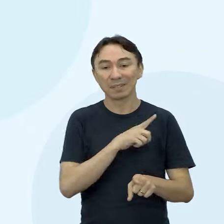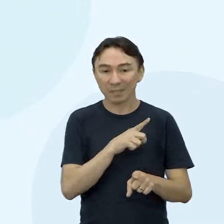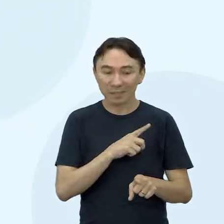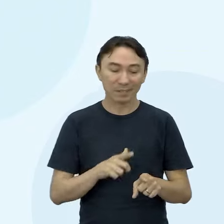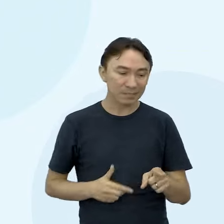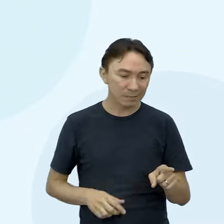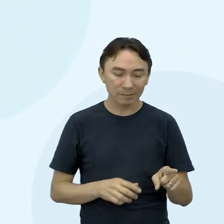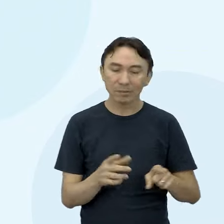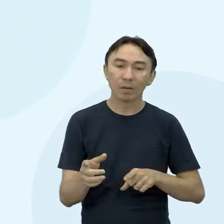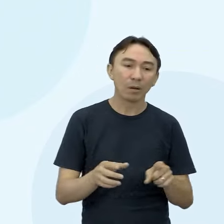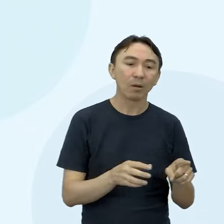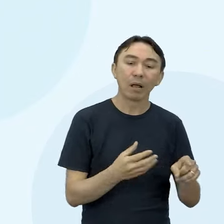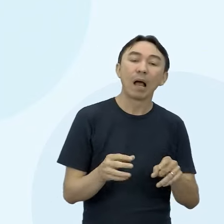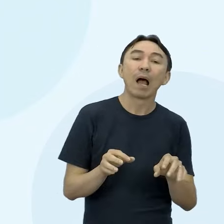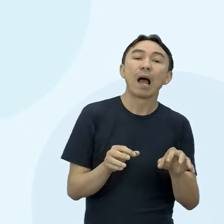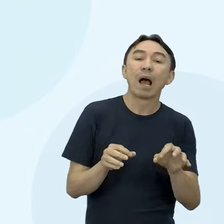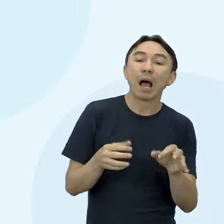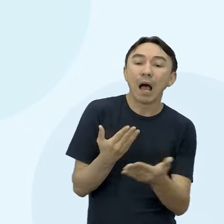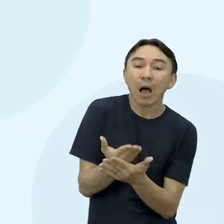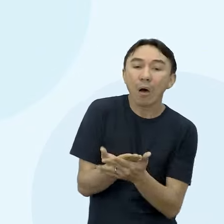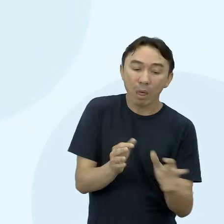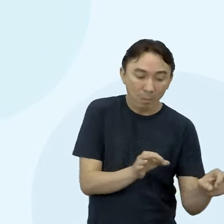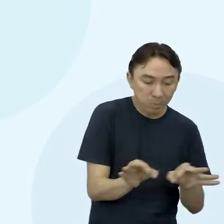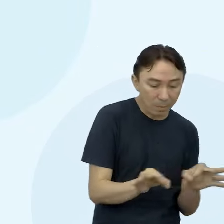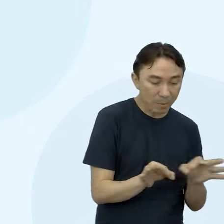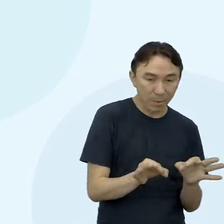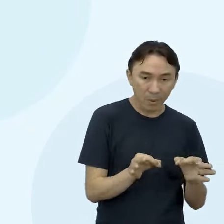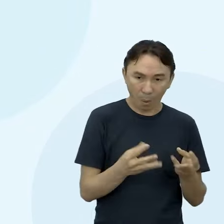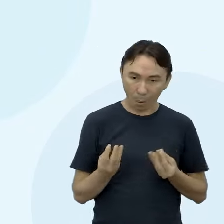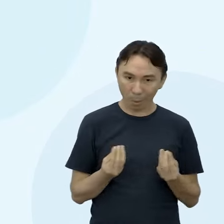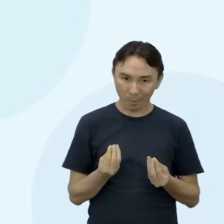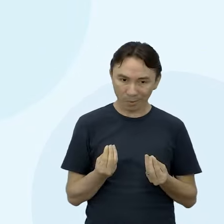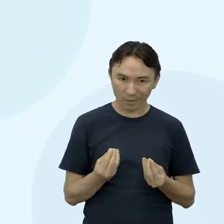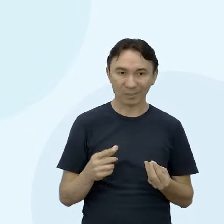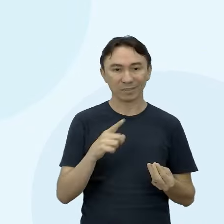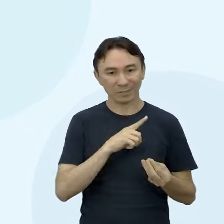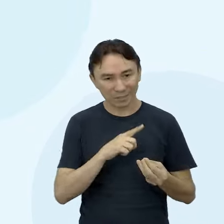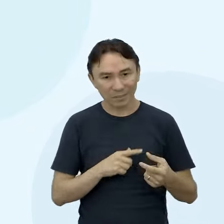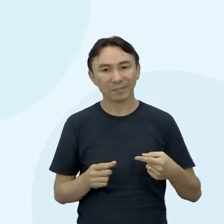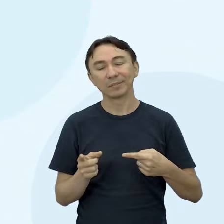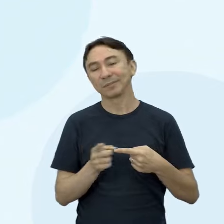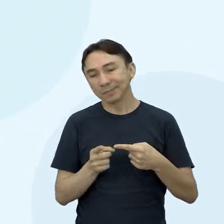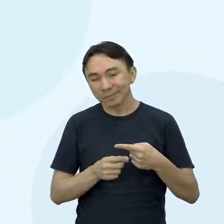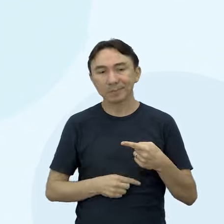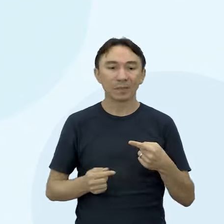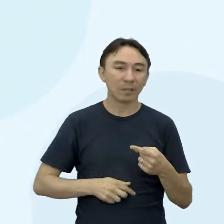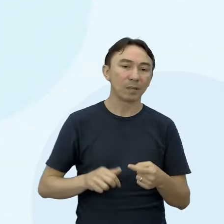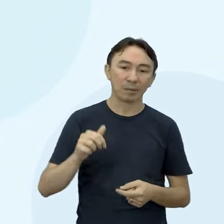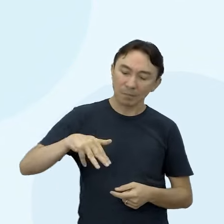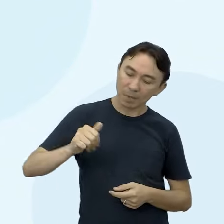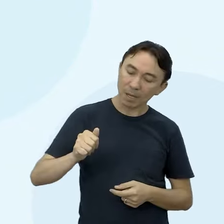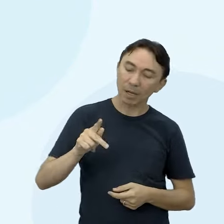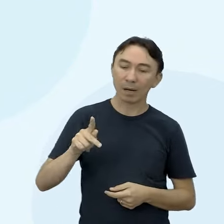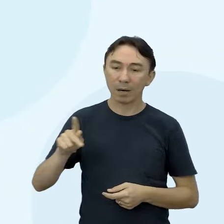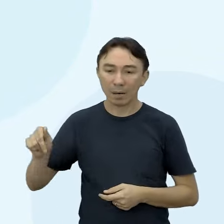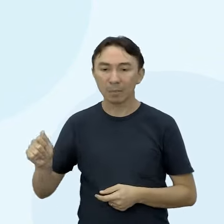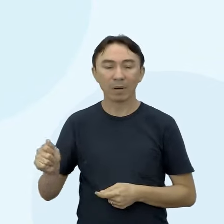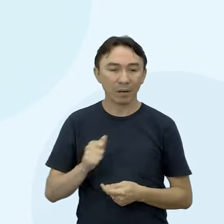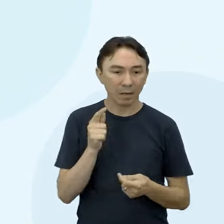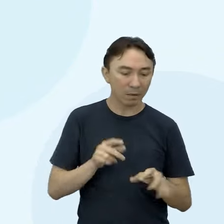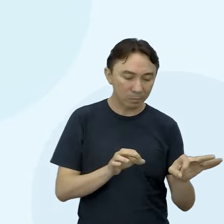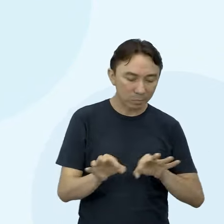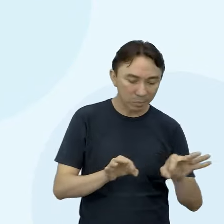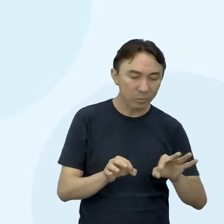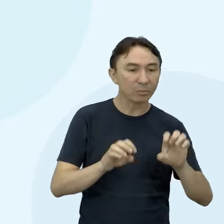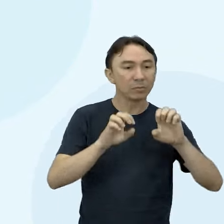de aula. Então, primeiro, a gente relembrou a estrutura do mapa, como que ele foi organizado. Em seguida,